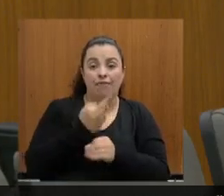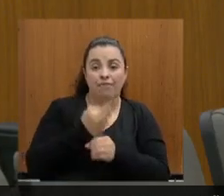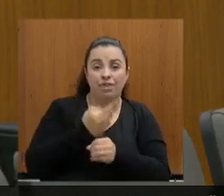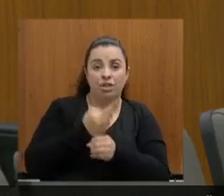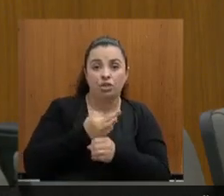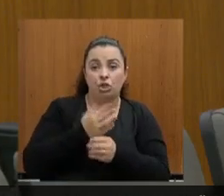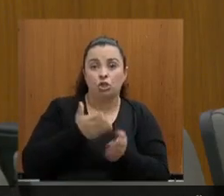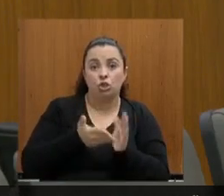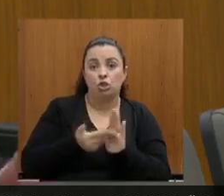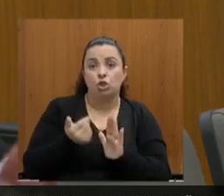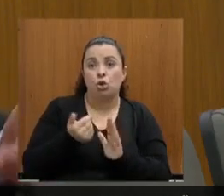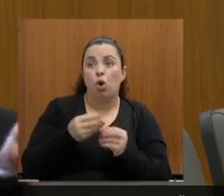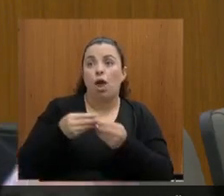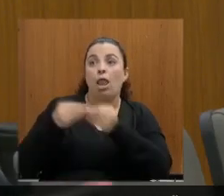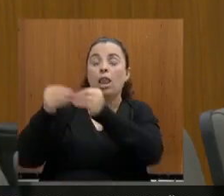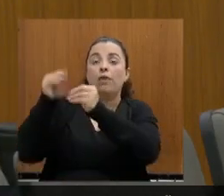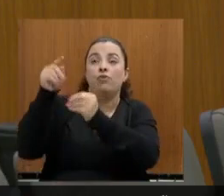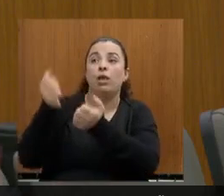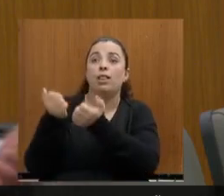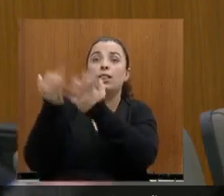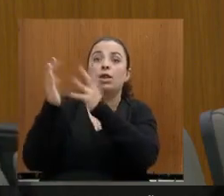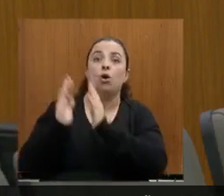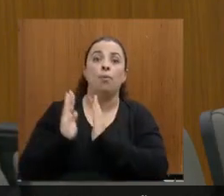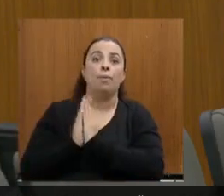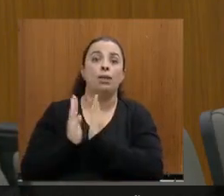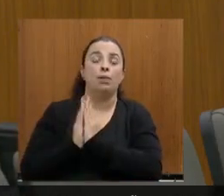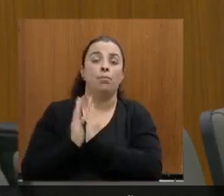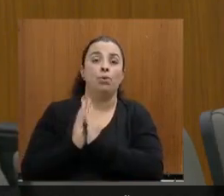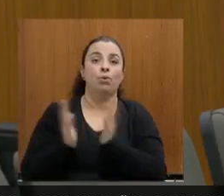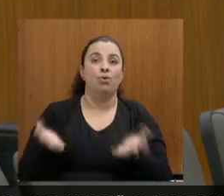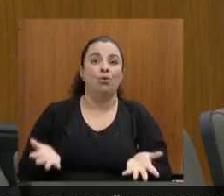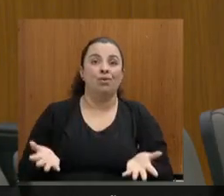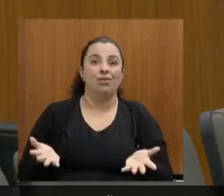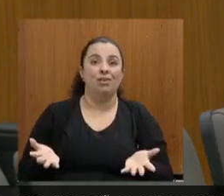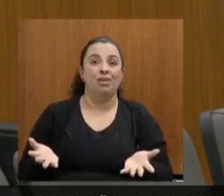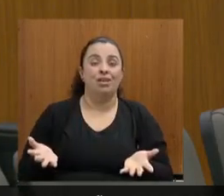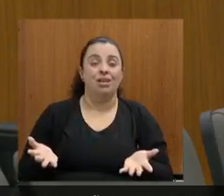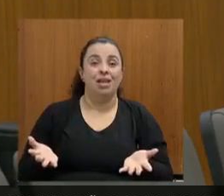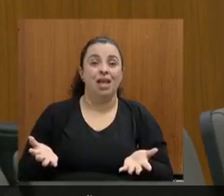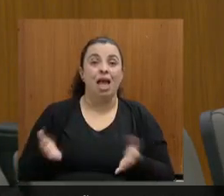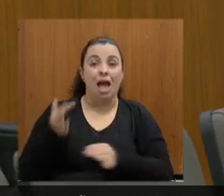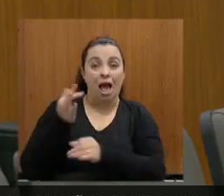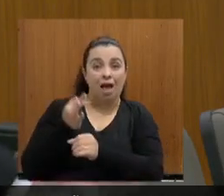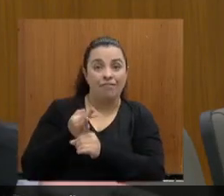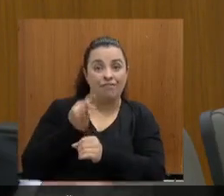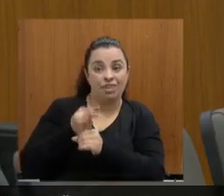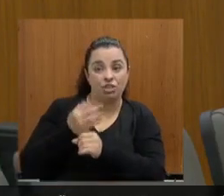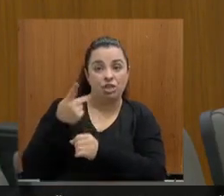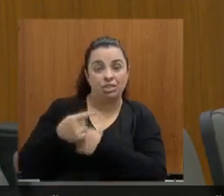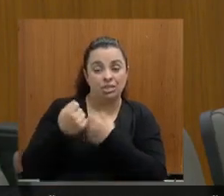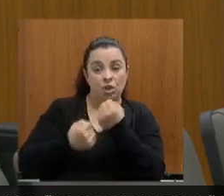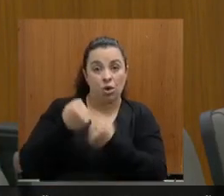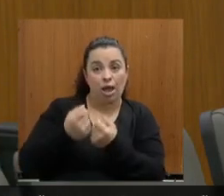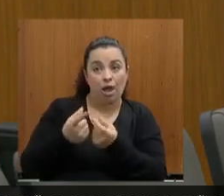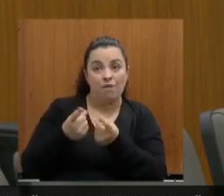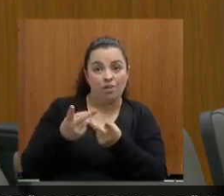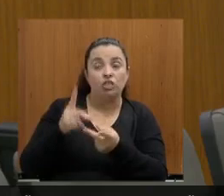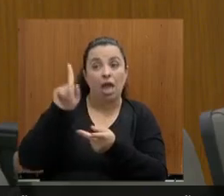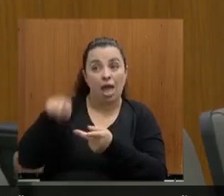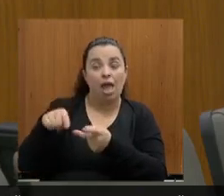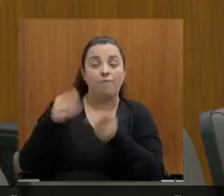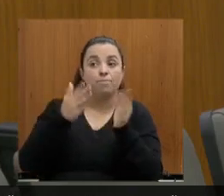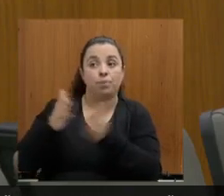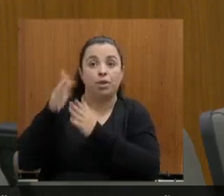para Pernambuco o carro vendido da Fiat hoje é um carro de Pernambuco Oi e a Fiat foi recebida com